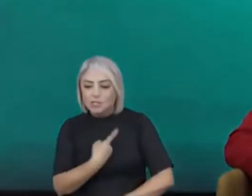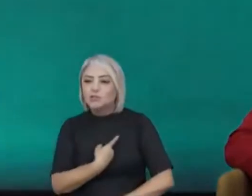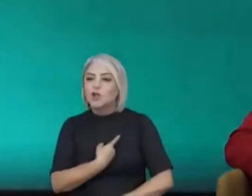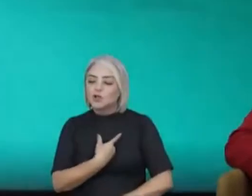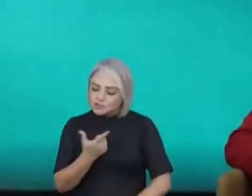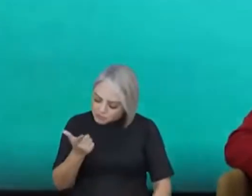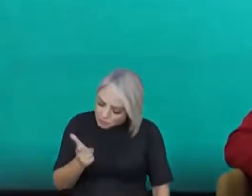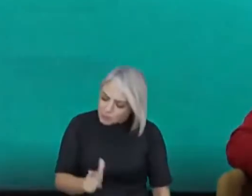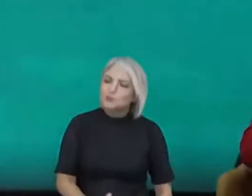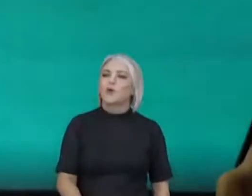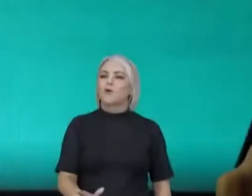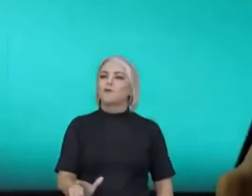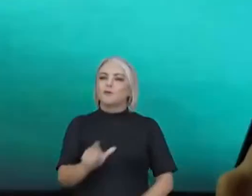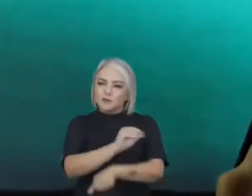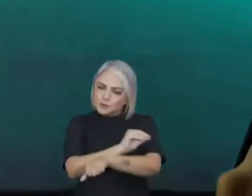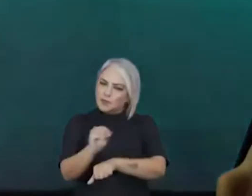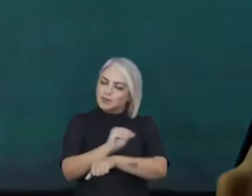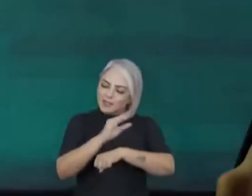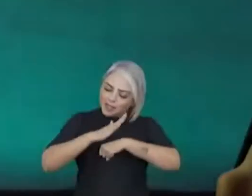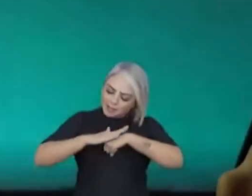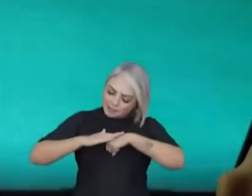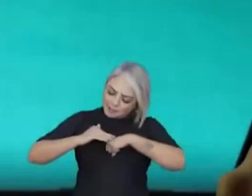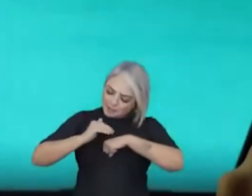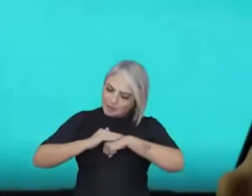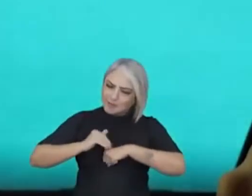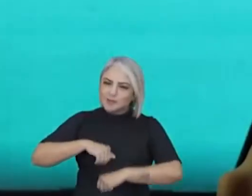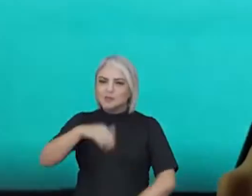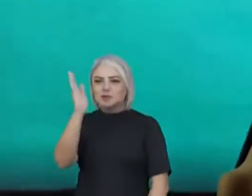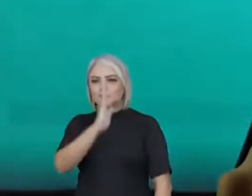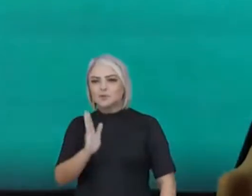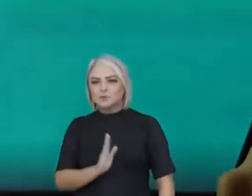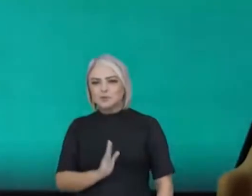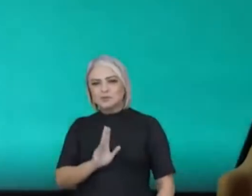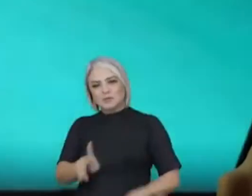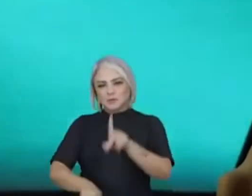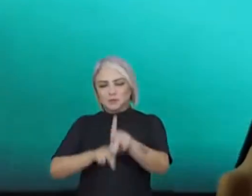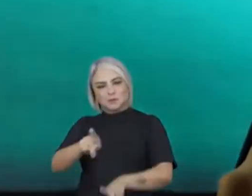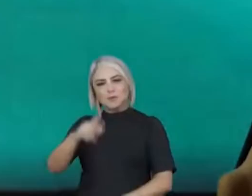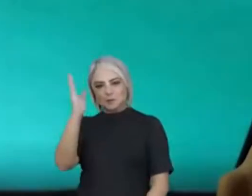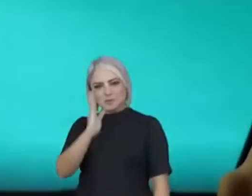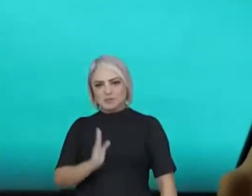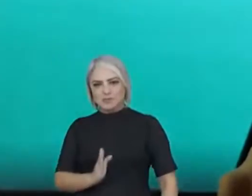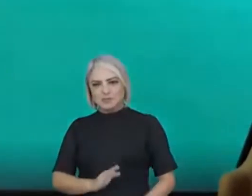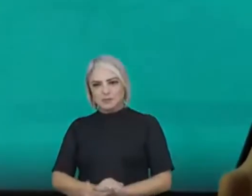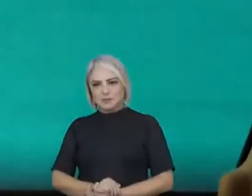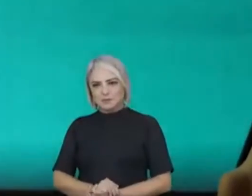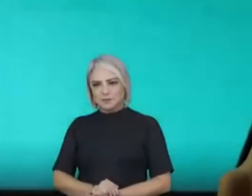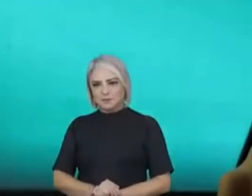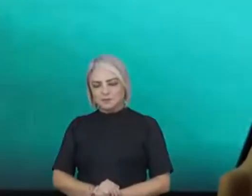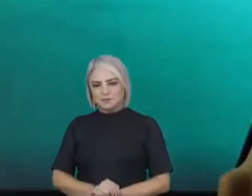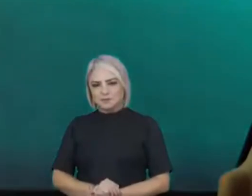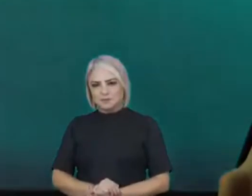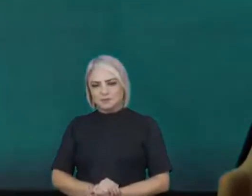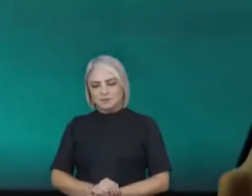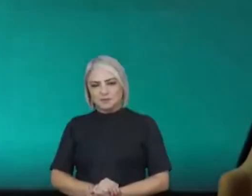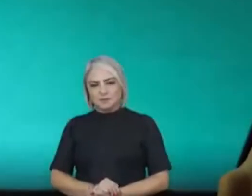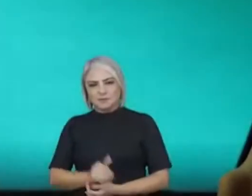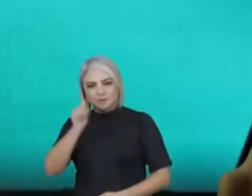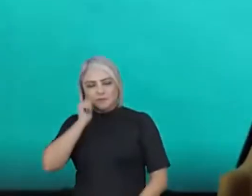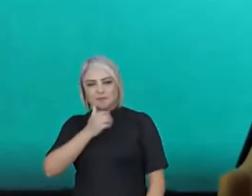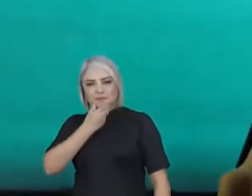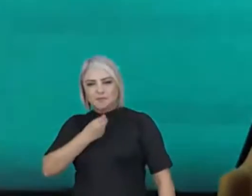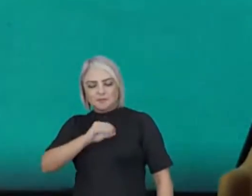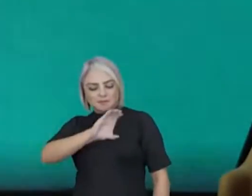cuidar com muito carinho do Brasil e do povo brasileiro querida companheiro é